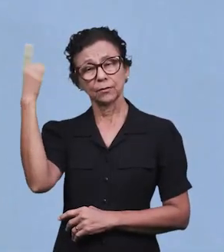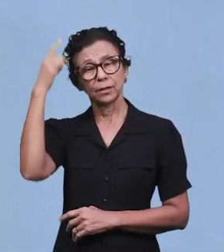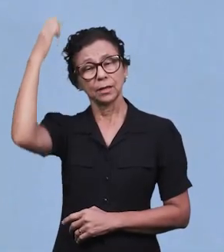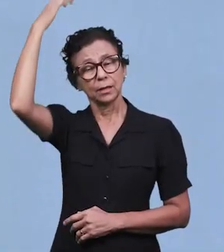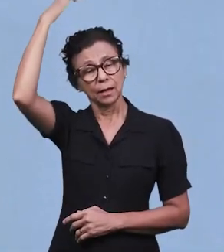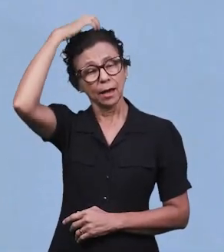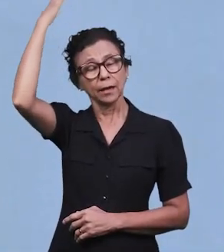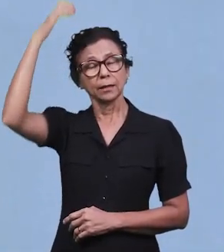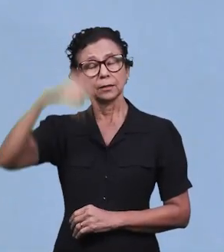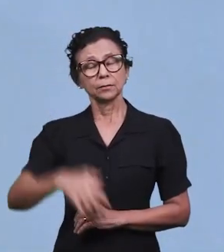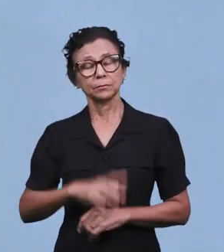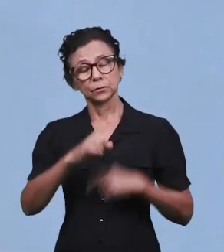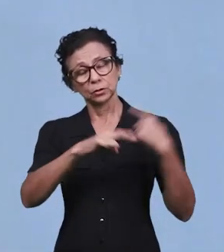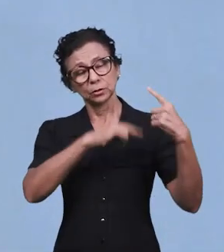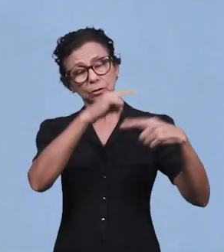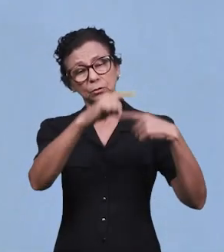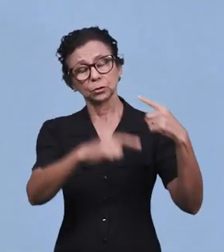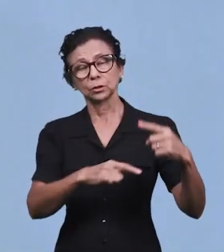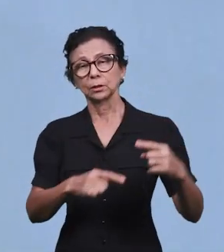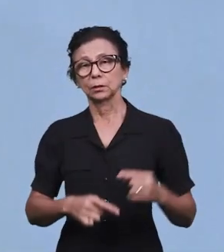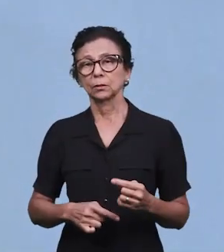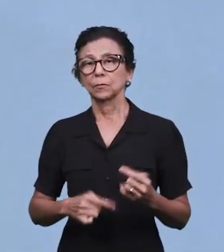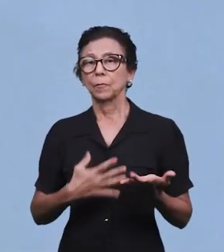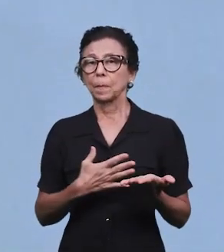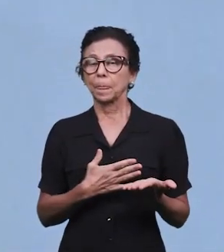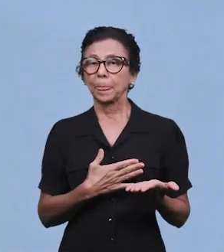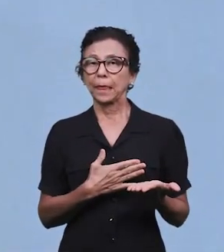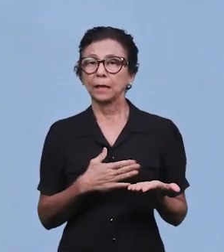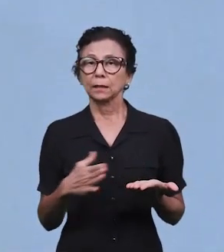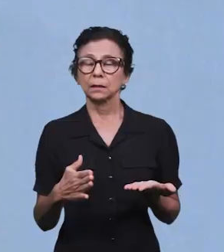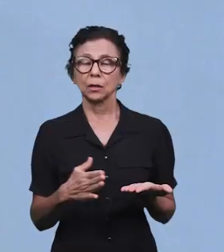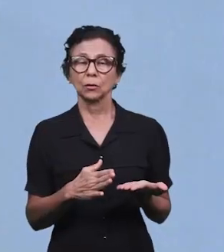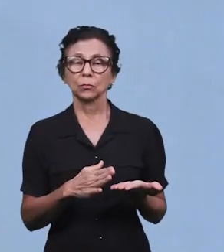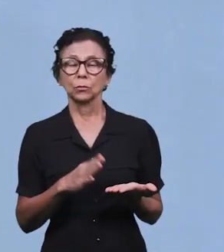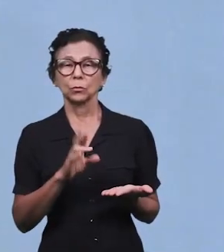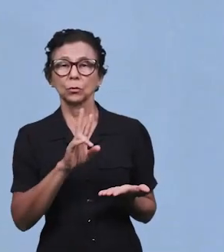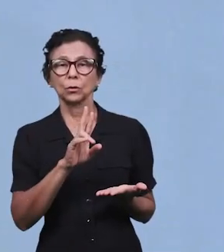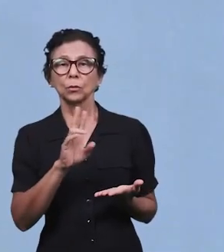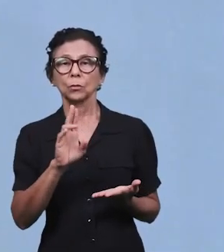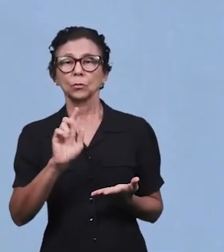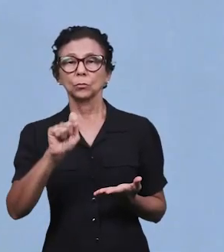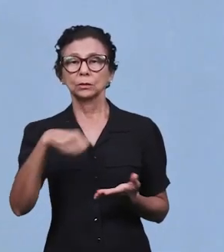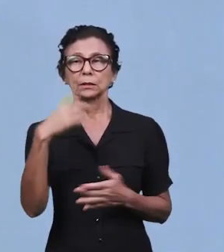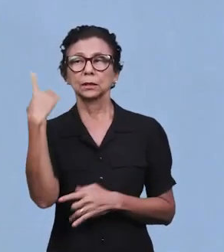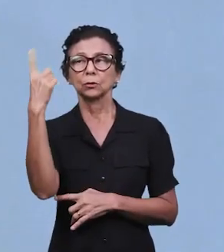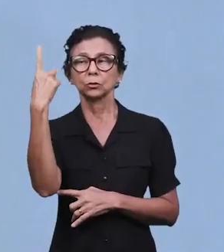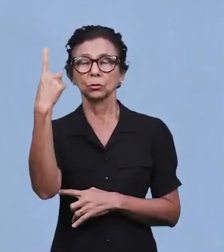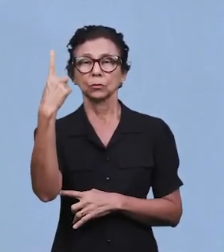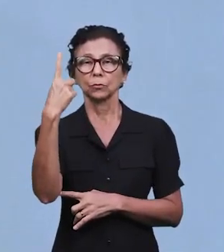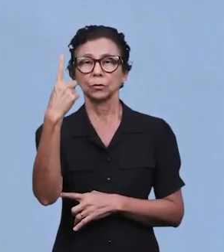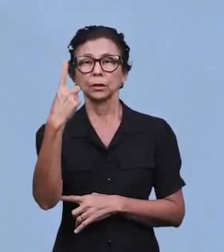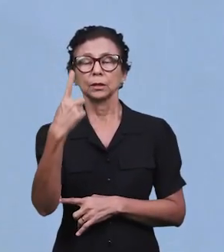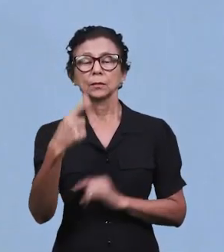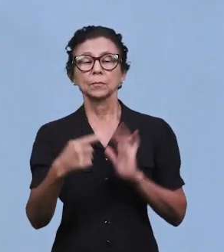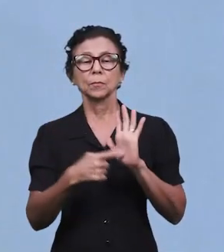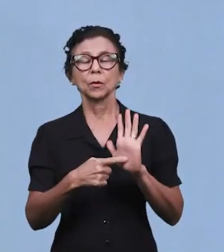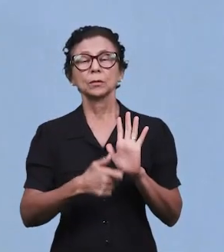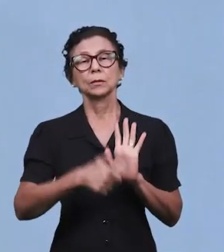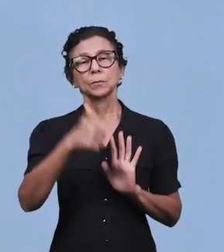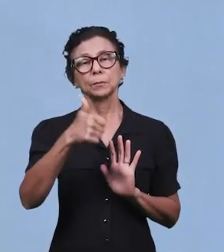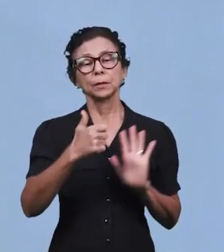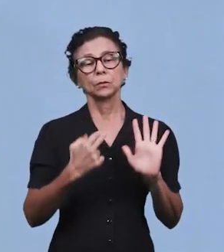Jesus, o nome de Davi ele aparece primeiro. Por quê? Porque é a garantia do reino. A